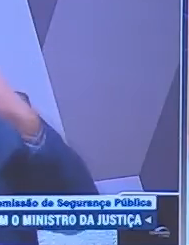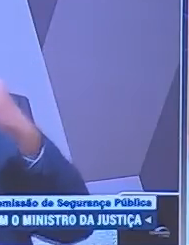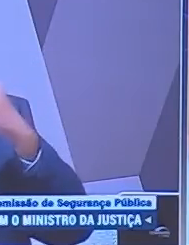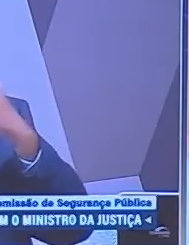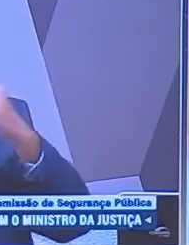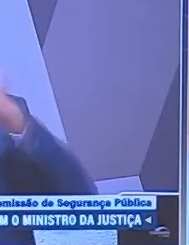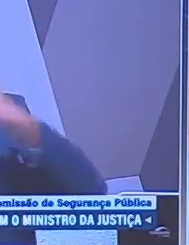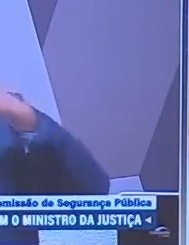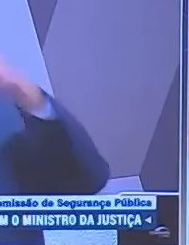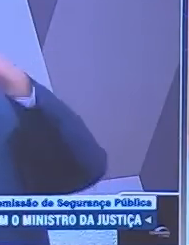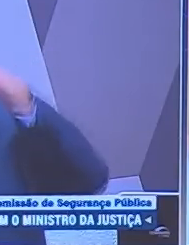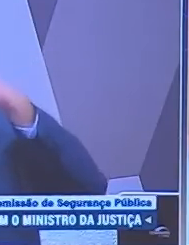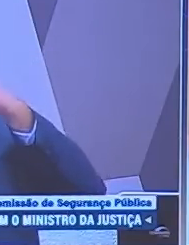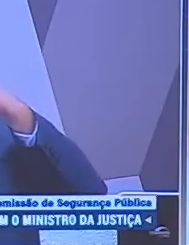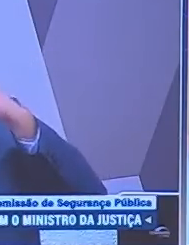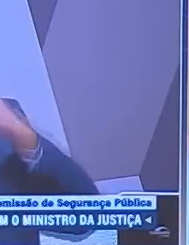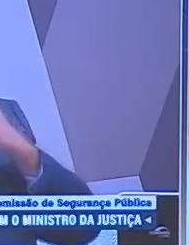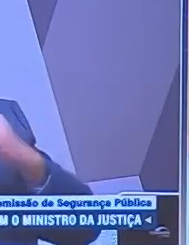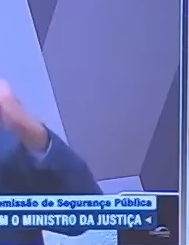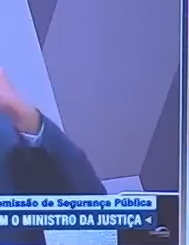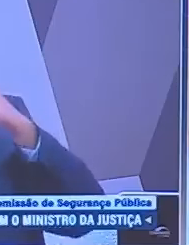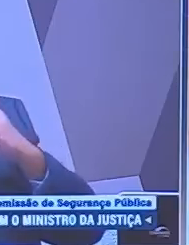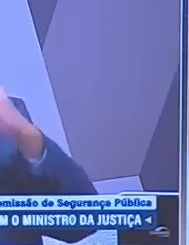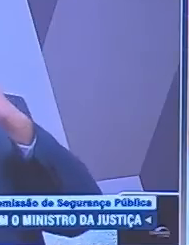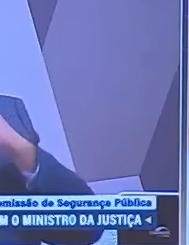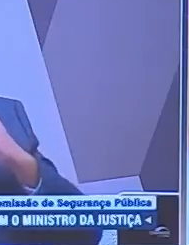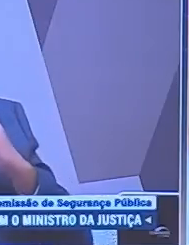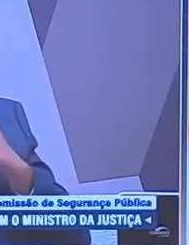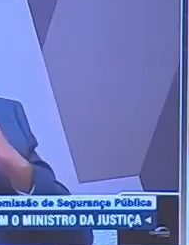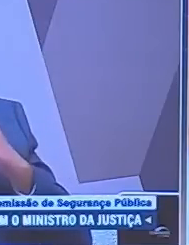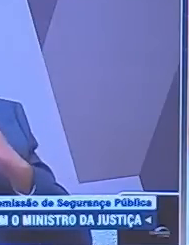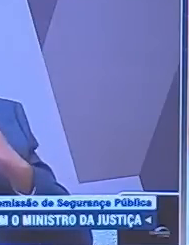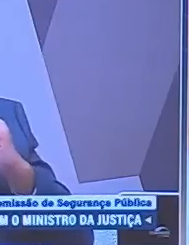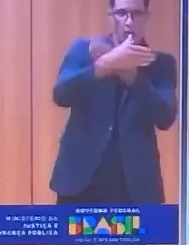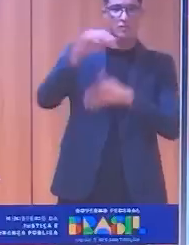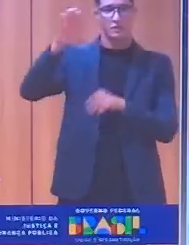por cirurgia nos Estados Unidos, inclusive. Câncer sério, no intestino.